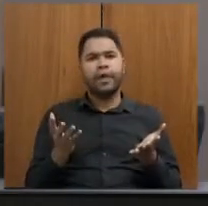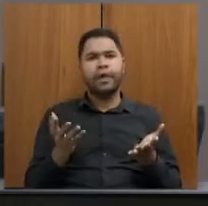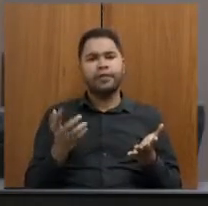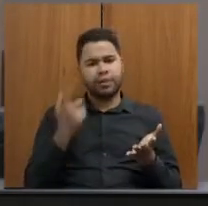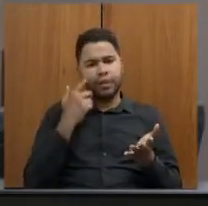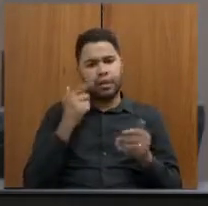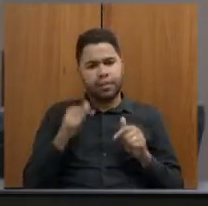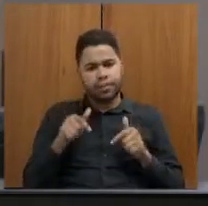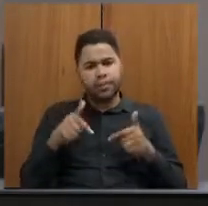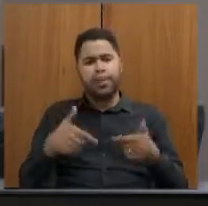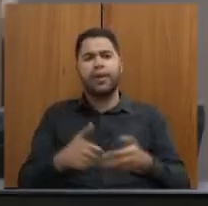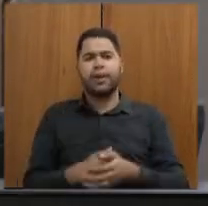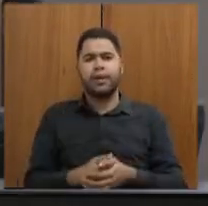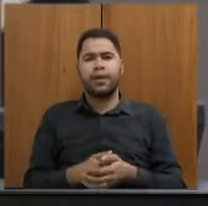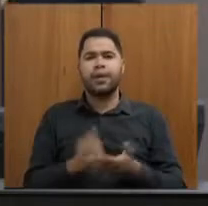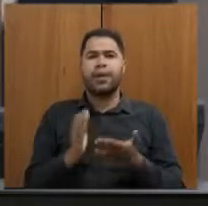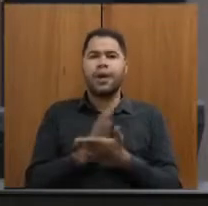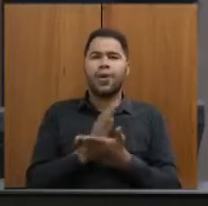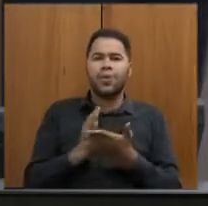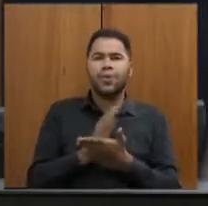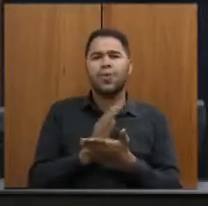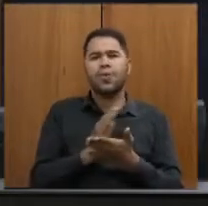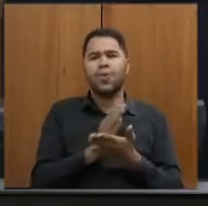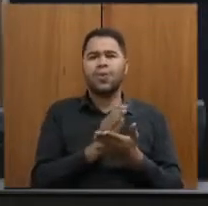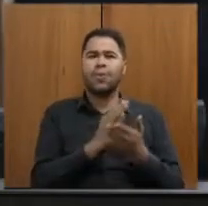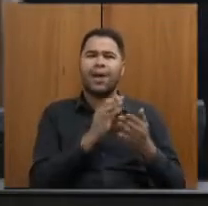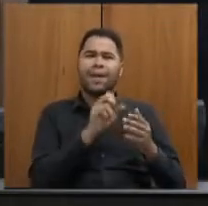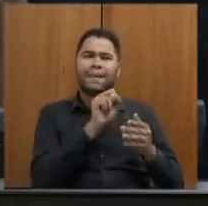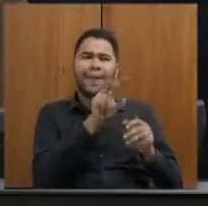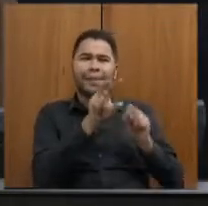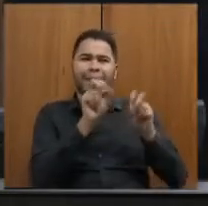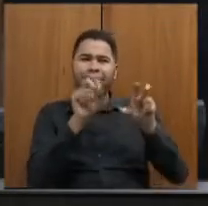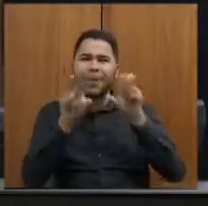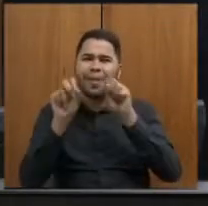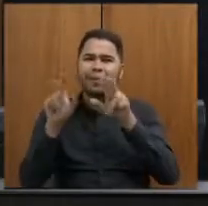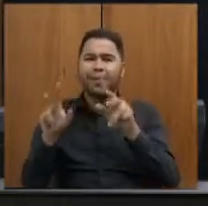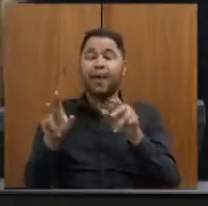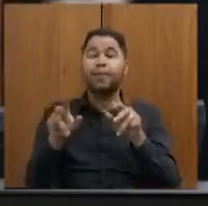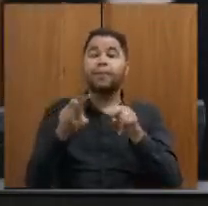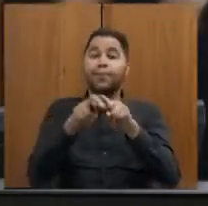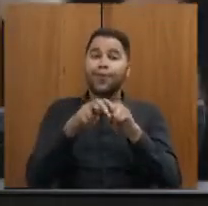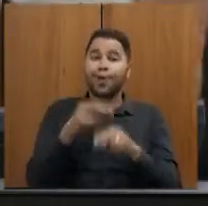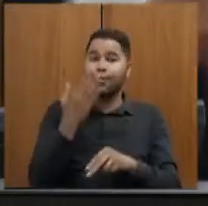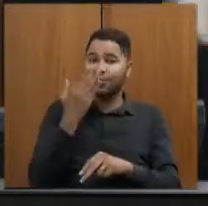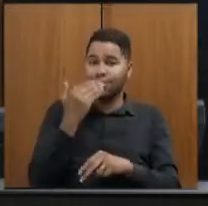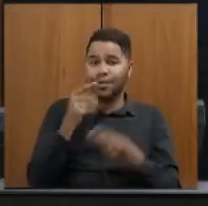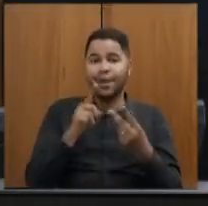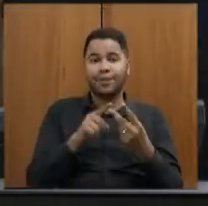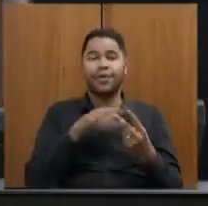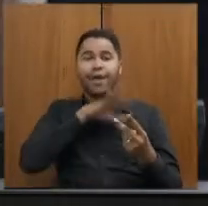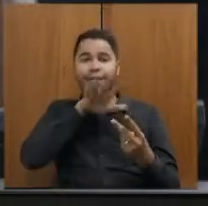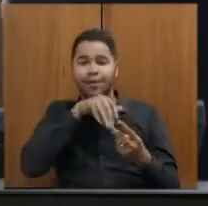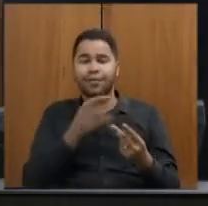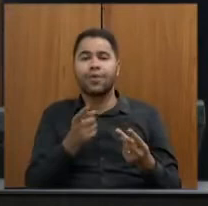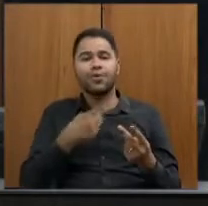é de algumas Zoonoses de algumas contaminações por alimentos são trabalhos que a gente tem feito tem dado